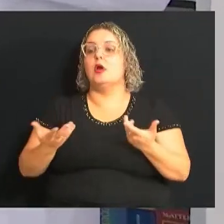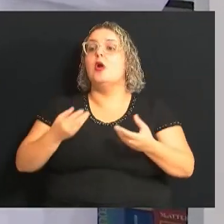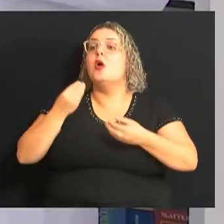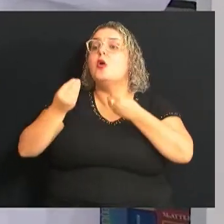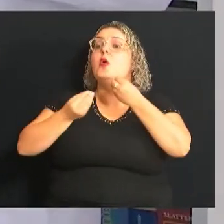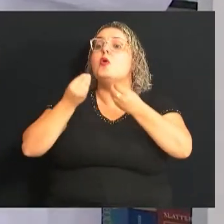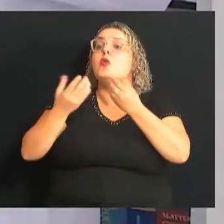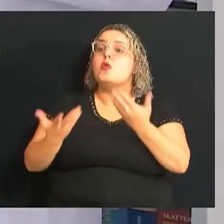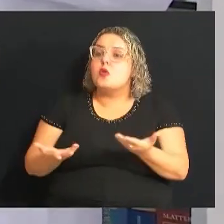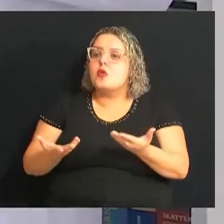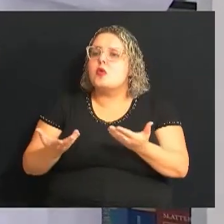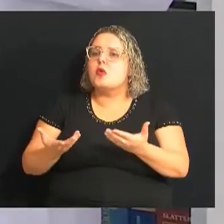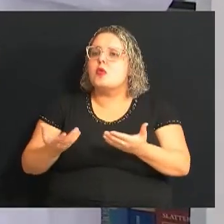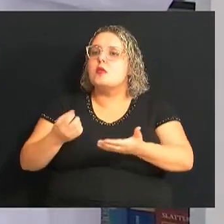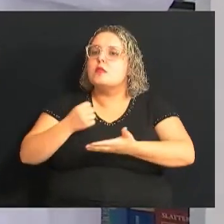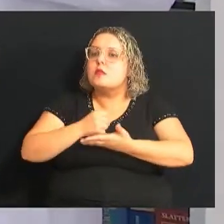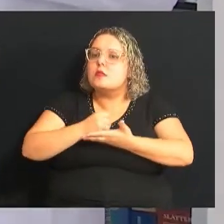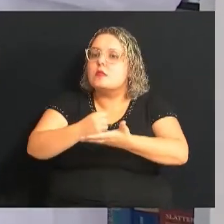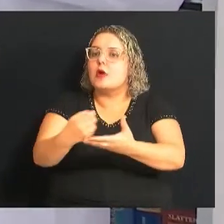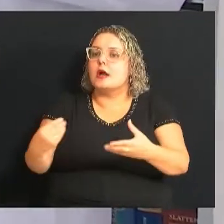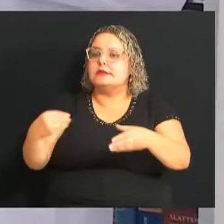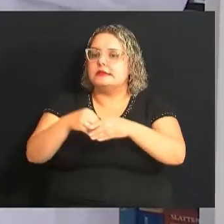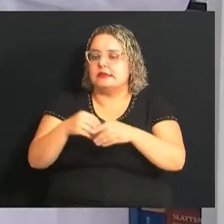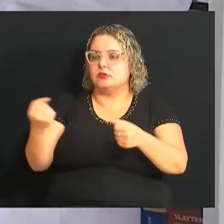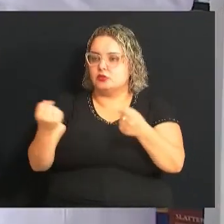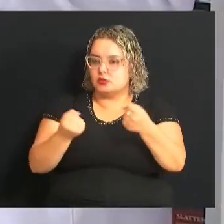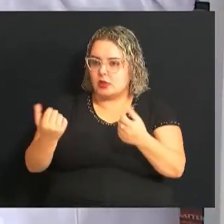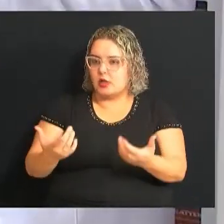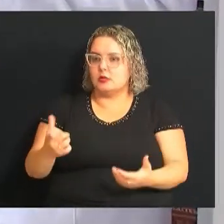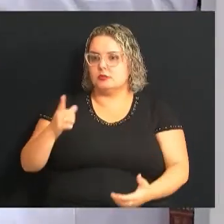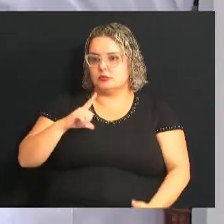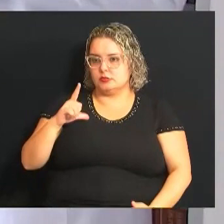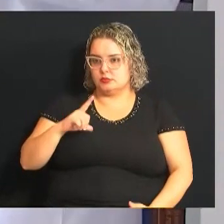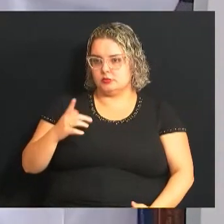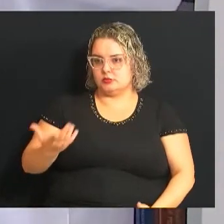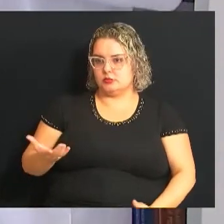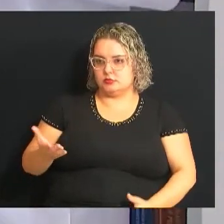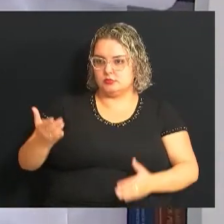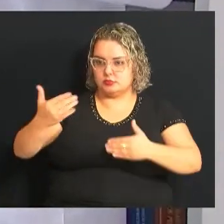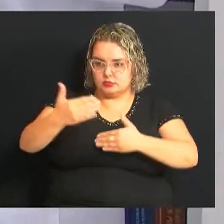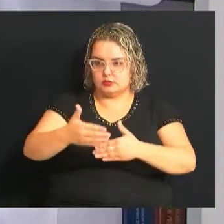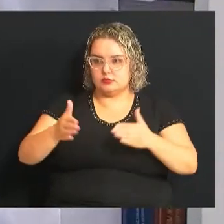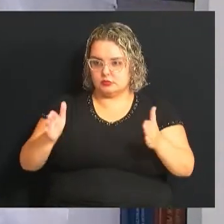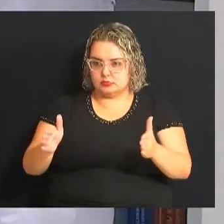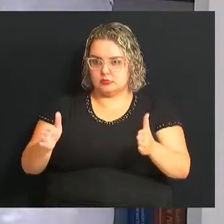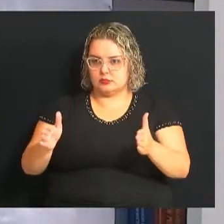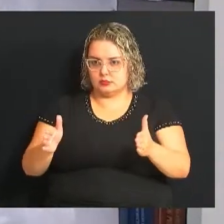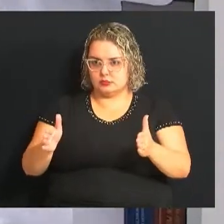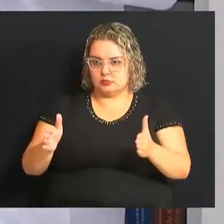vai transportado dentro do carro? A gente tem até aqui uma